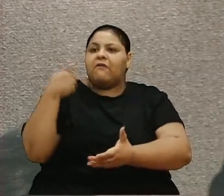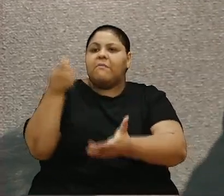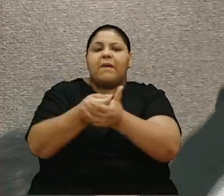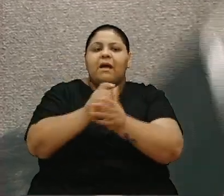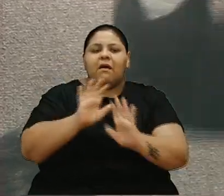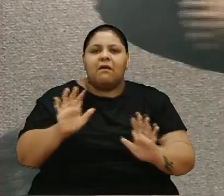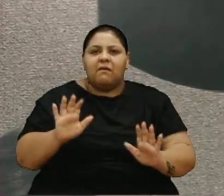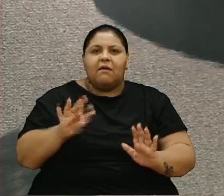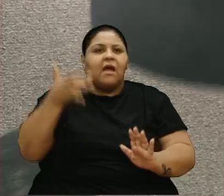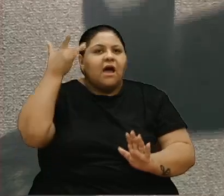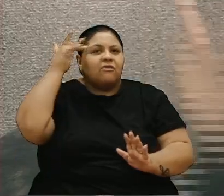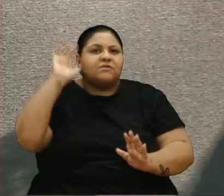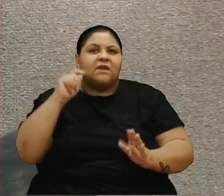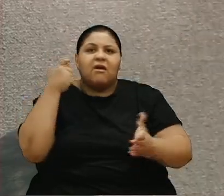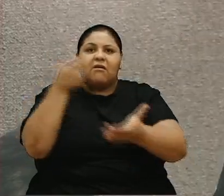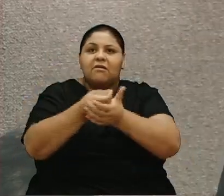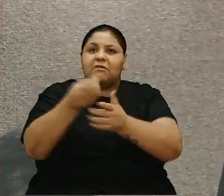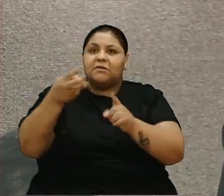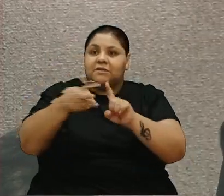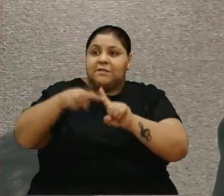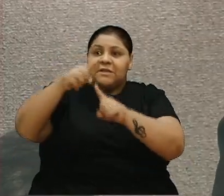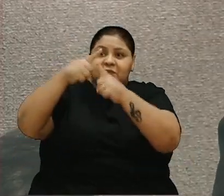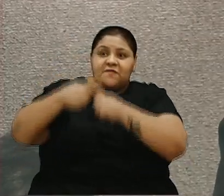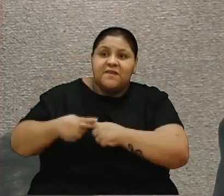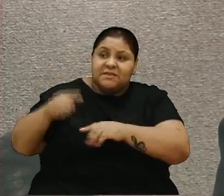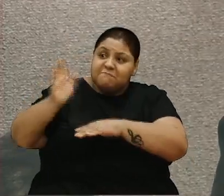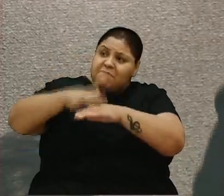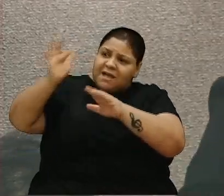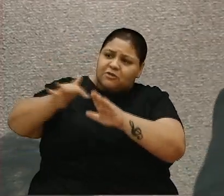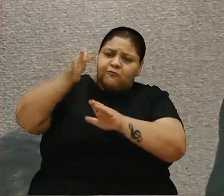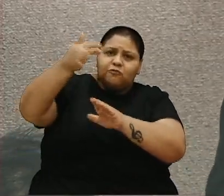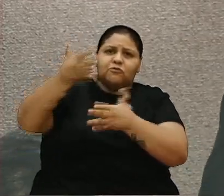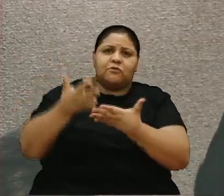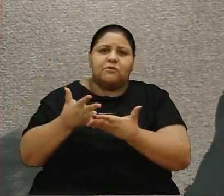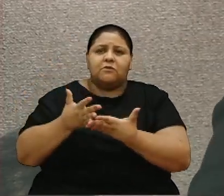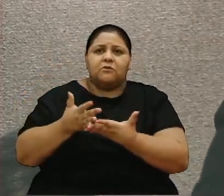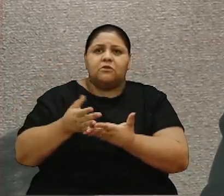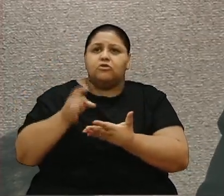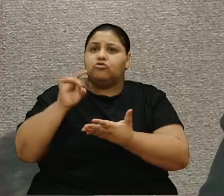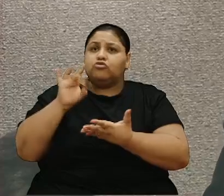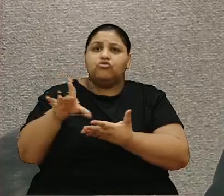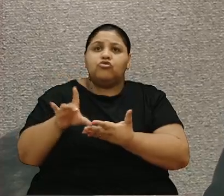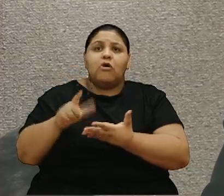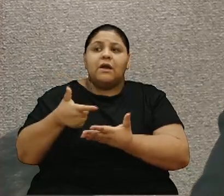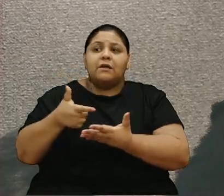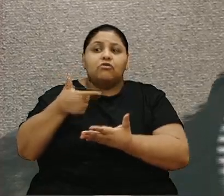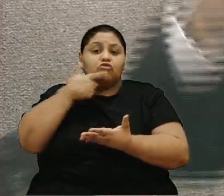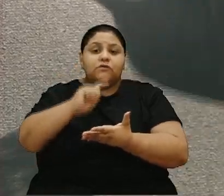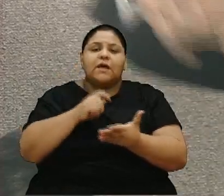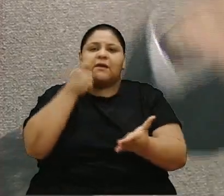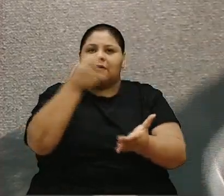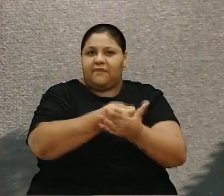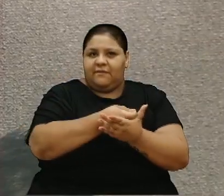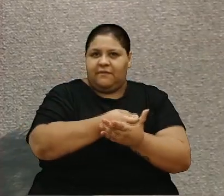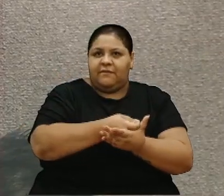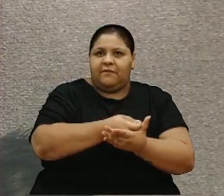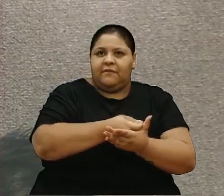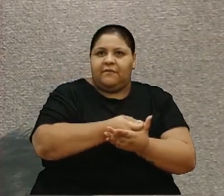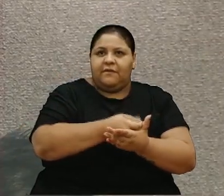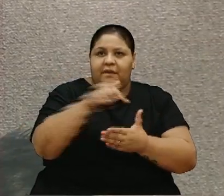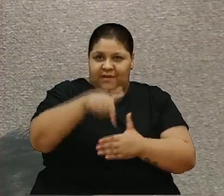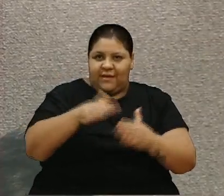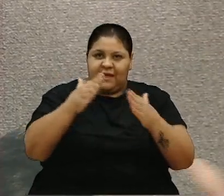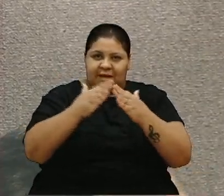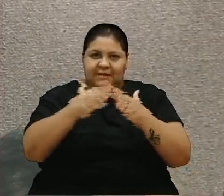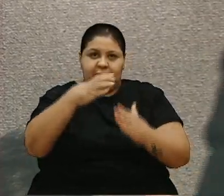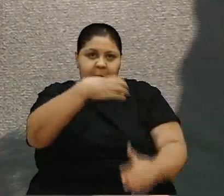pegar. Ela nem sabe que vai pagar 3 vezes mais no futuro. Ela só quer o que cabe no bolso. Tanto que quando a Casas Bahia veio aqui para Caxias